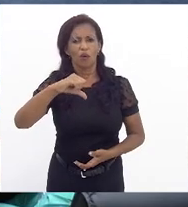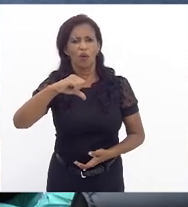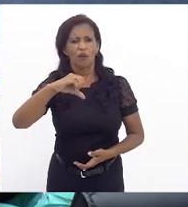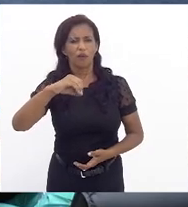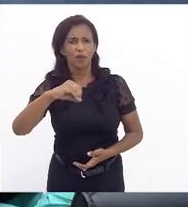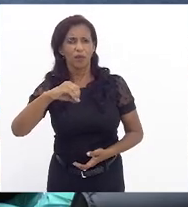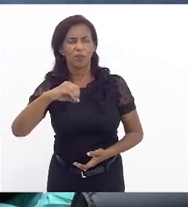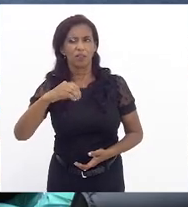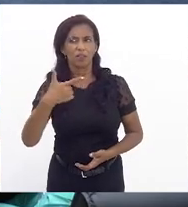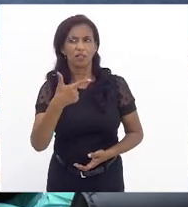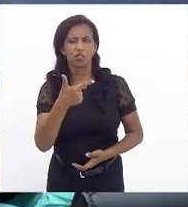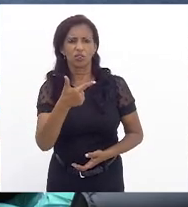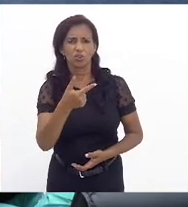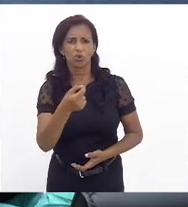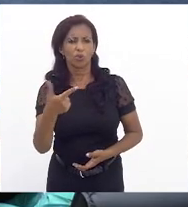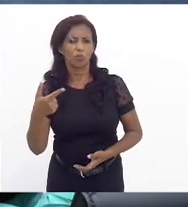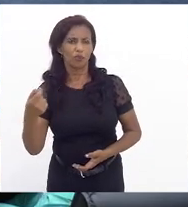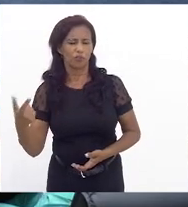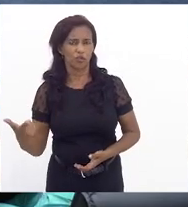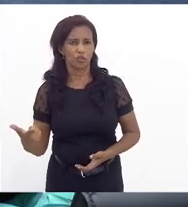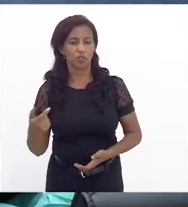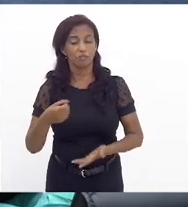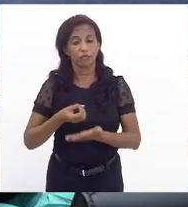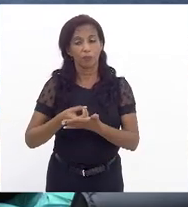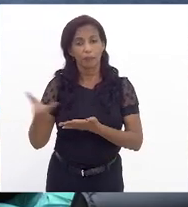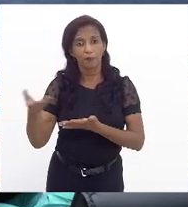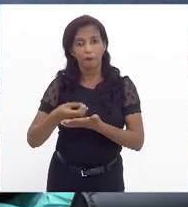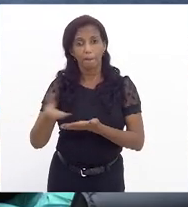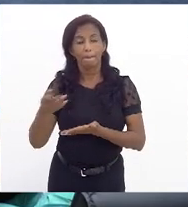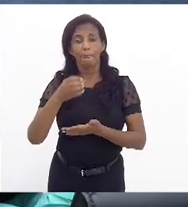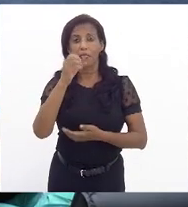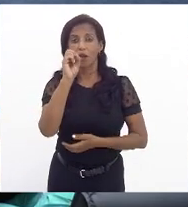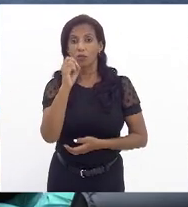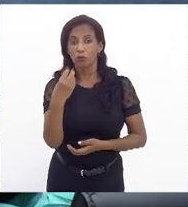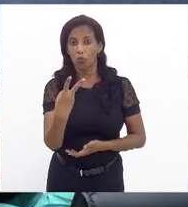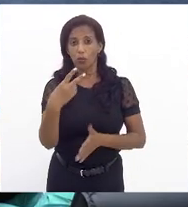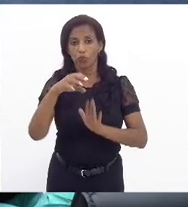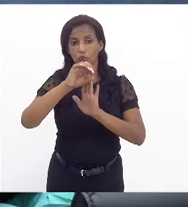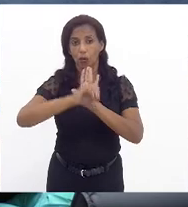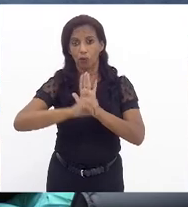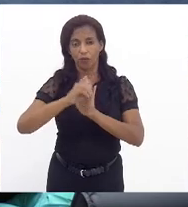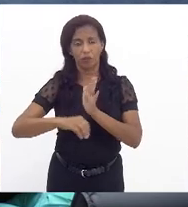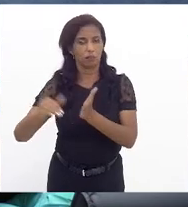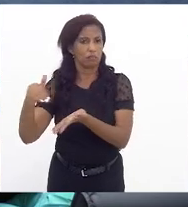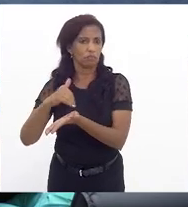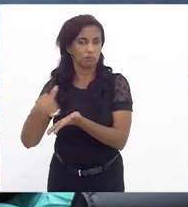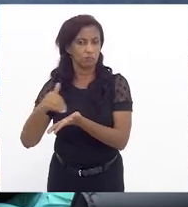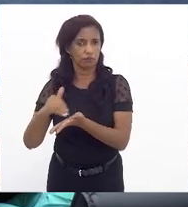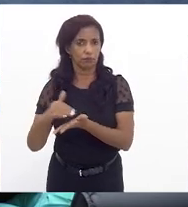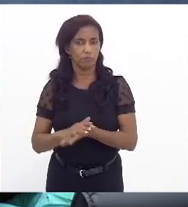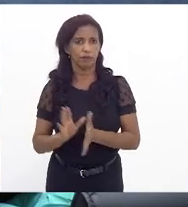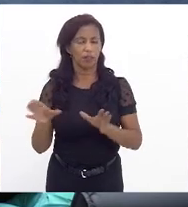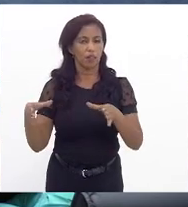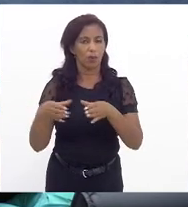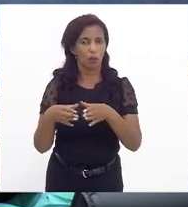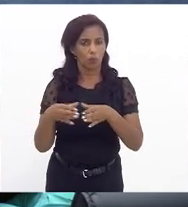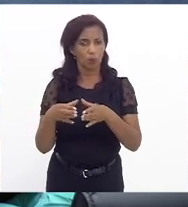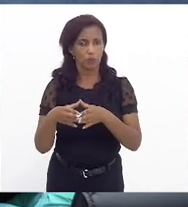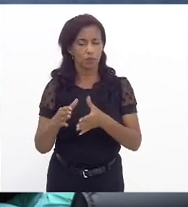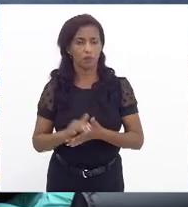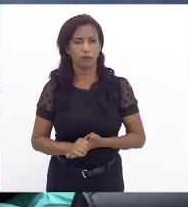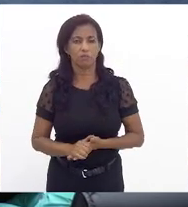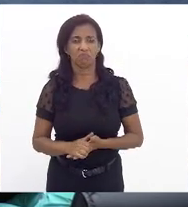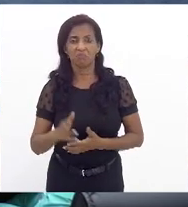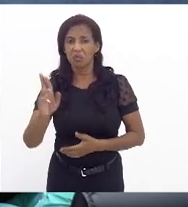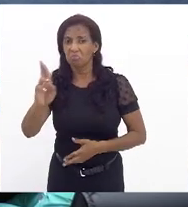9084 de 2020. Nós mandamos esses dois ofícios ao secretário pela comissão do Cumpras e